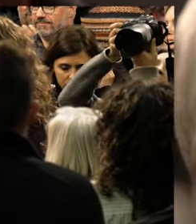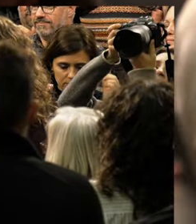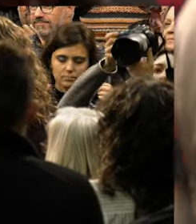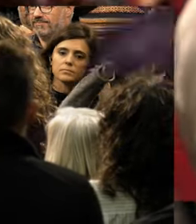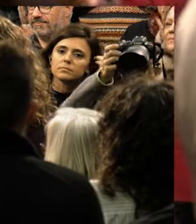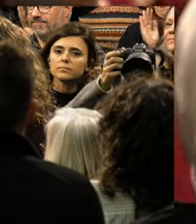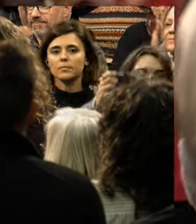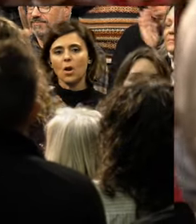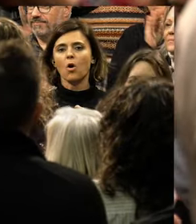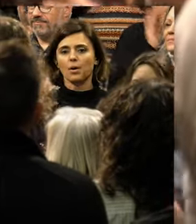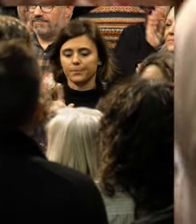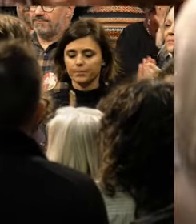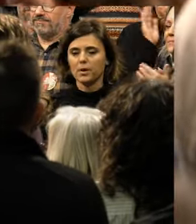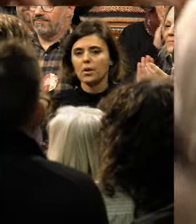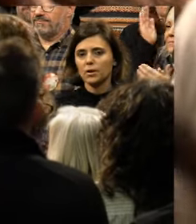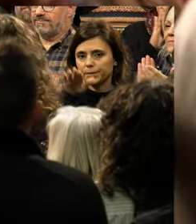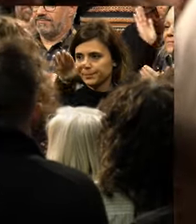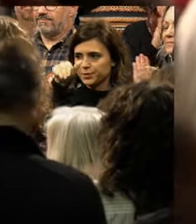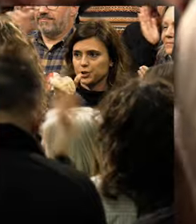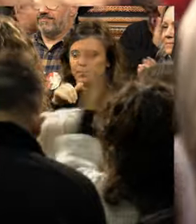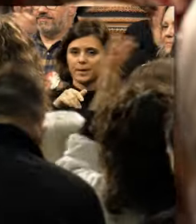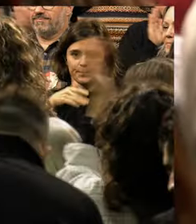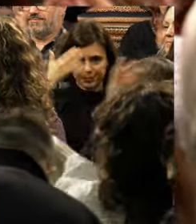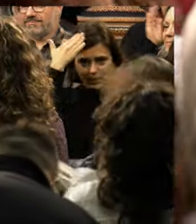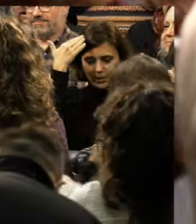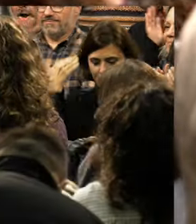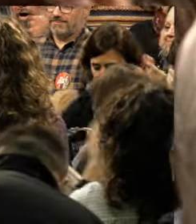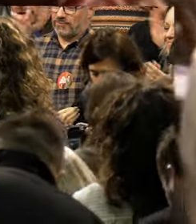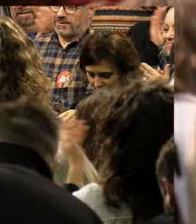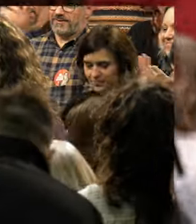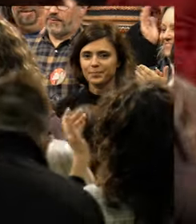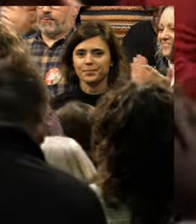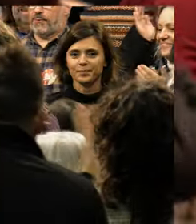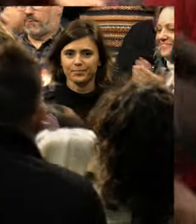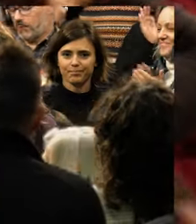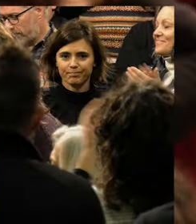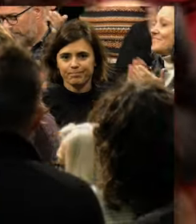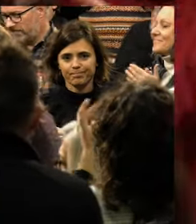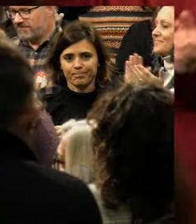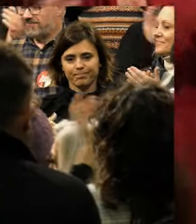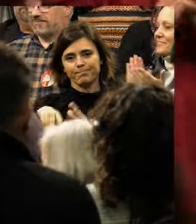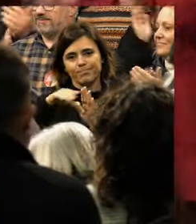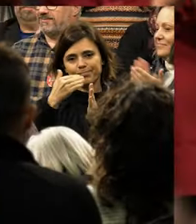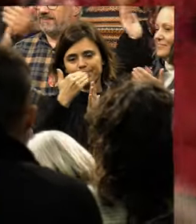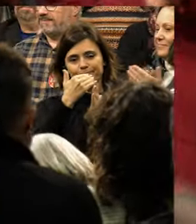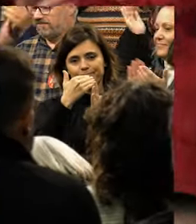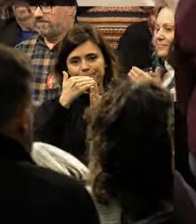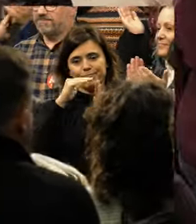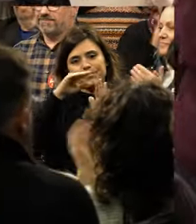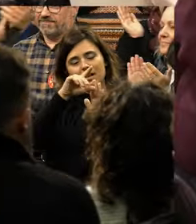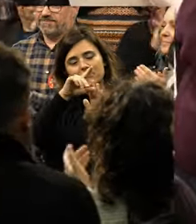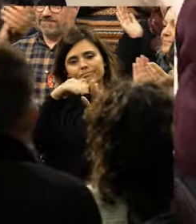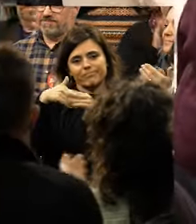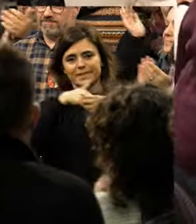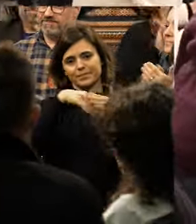é chegada a hora de chamar a Marisa Matias a cabeça de lista pelo distrito do